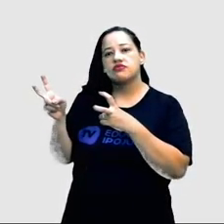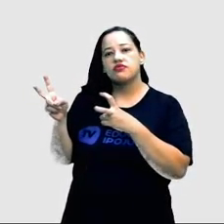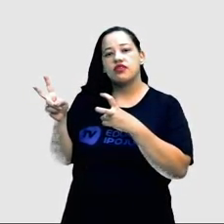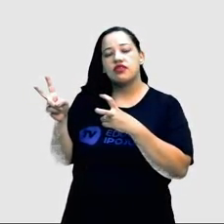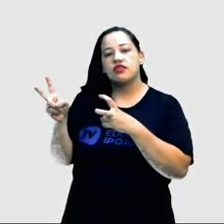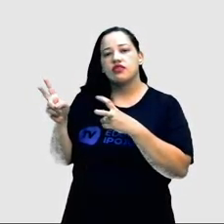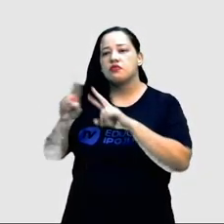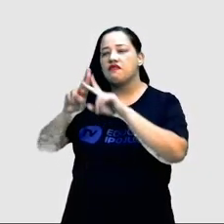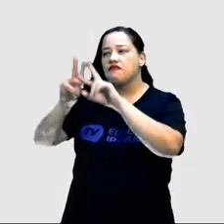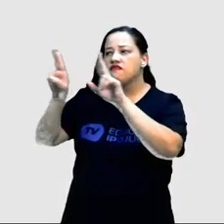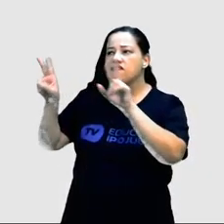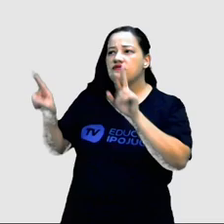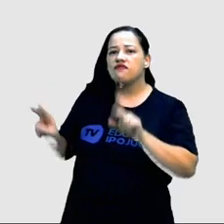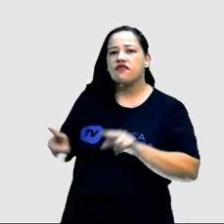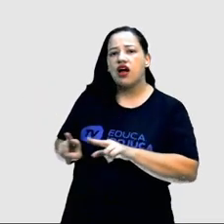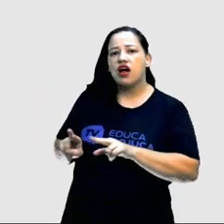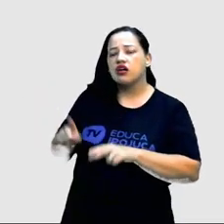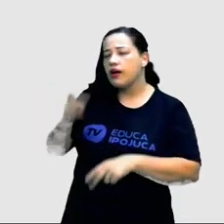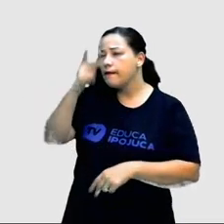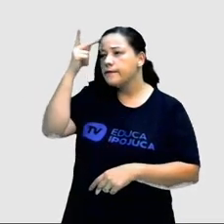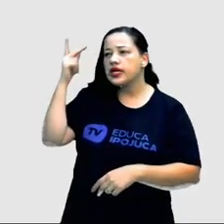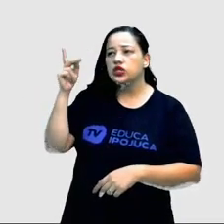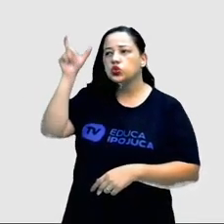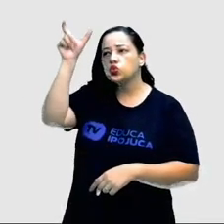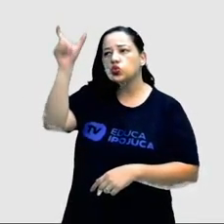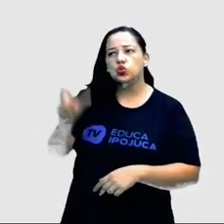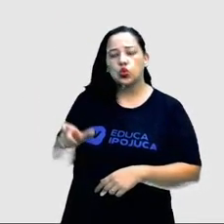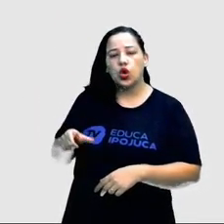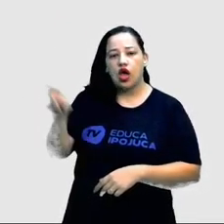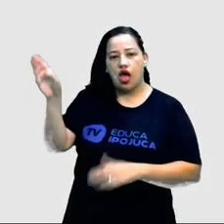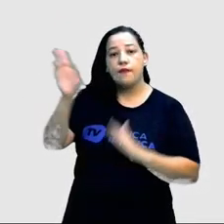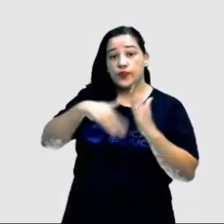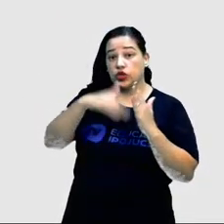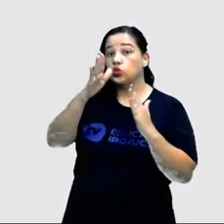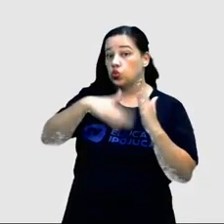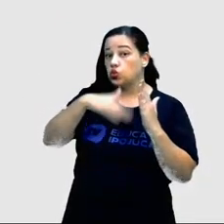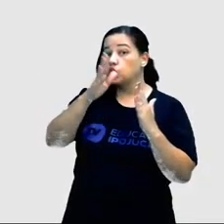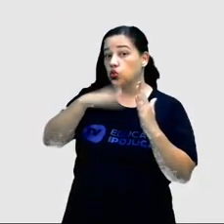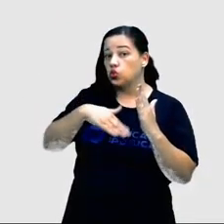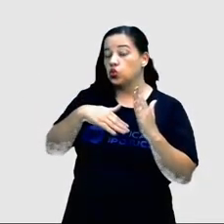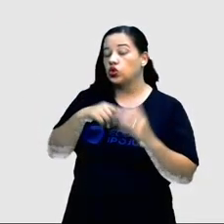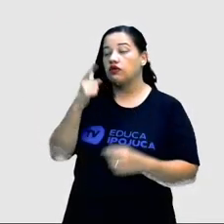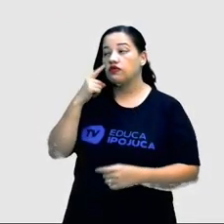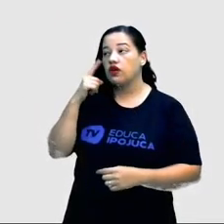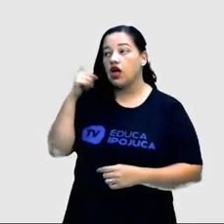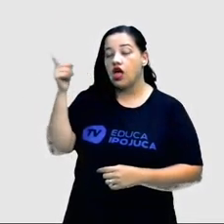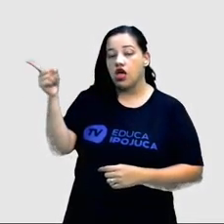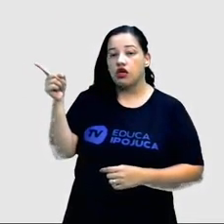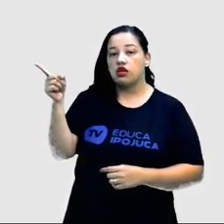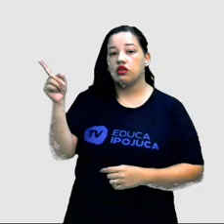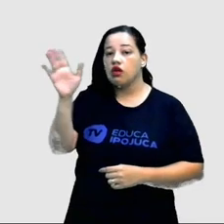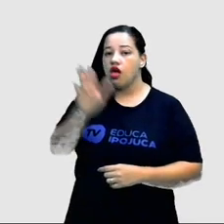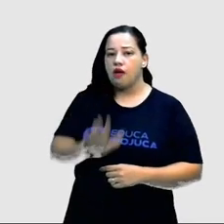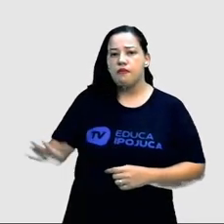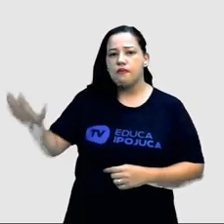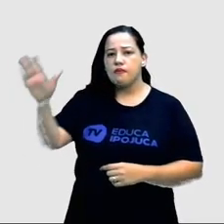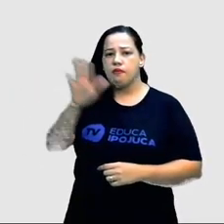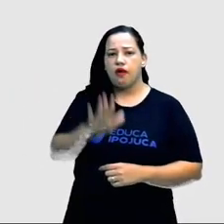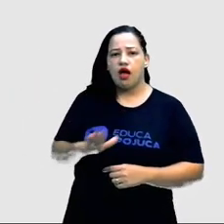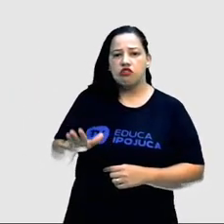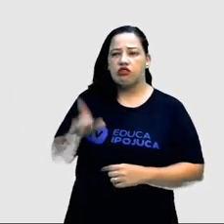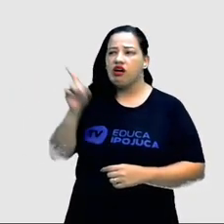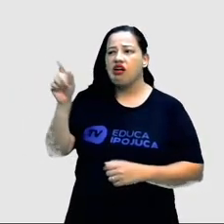e a composição da pessoa, que é uma pintura, aqui no centro da imagem. O que ela pode estar fazendo?